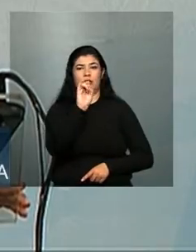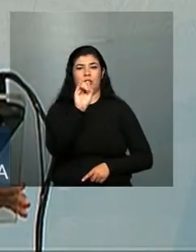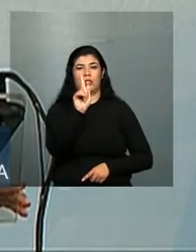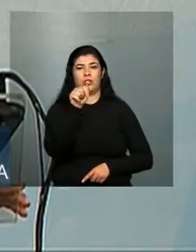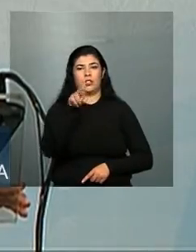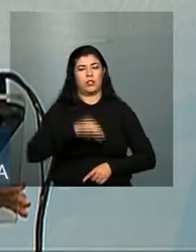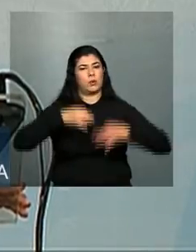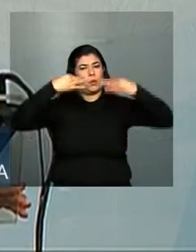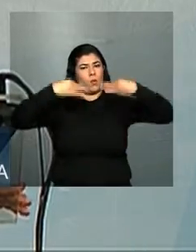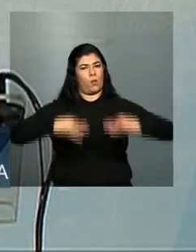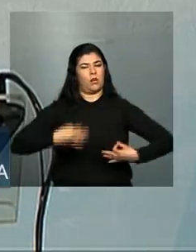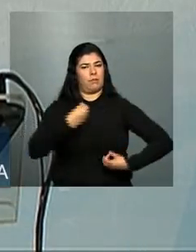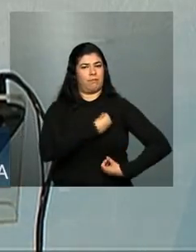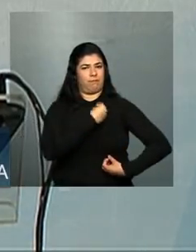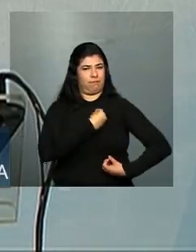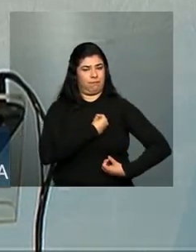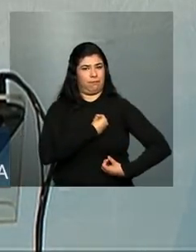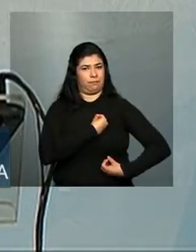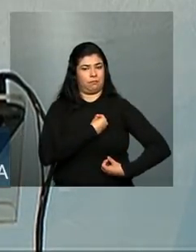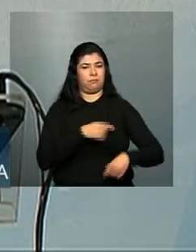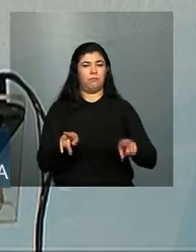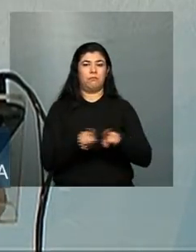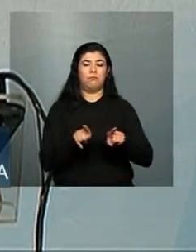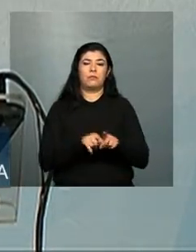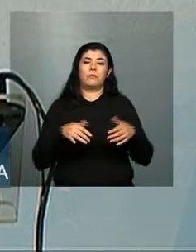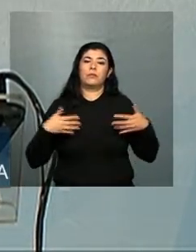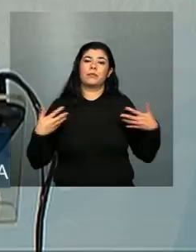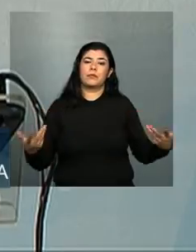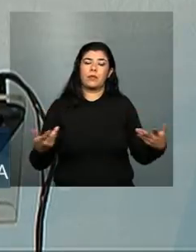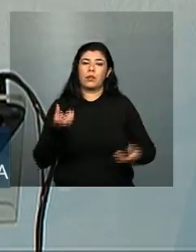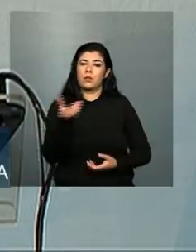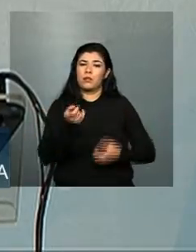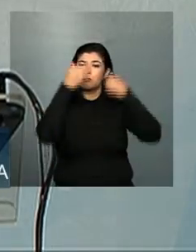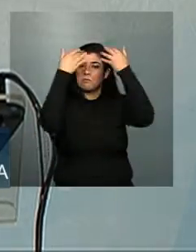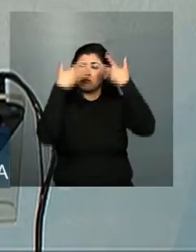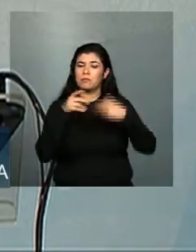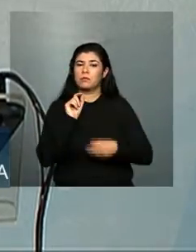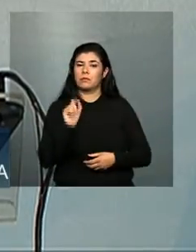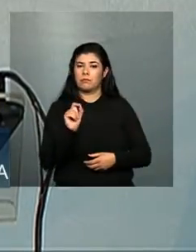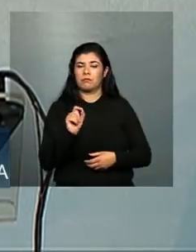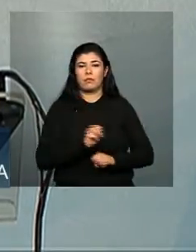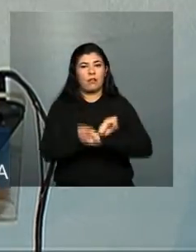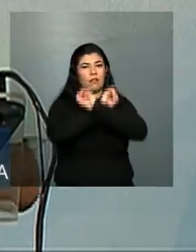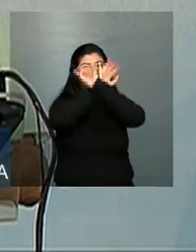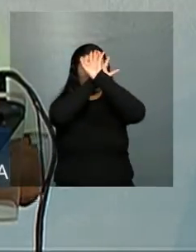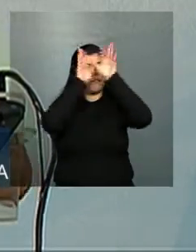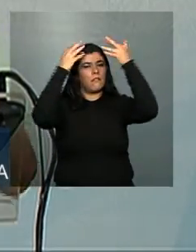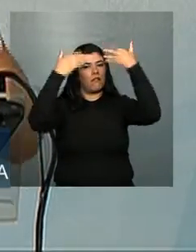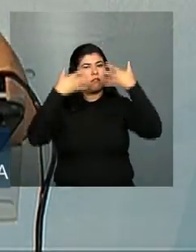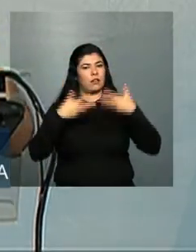dignidade, dignidade. Então, o que que eu queria dizer e deixar